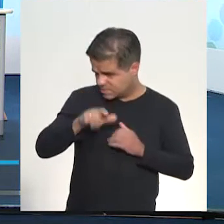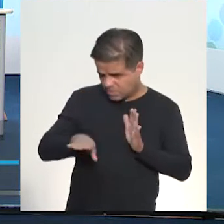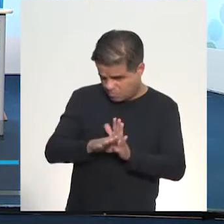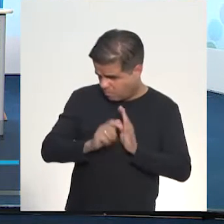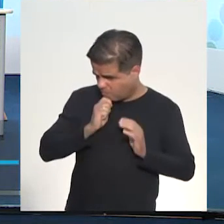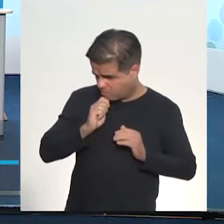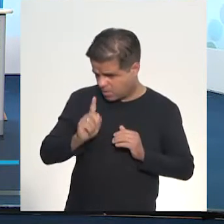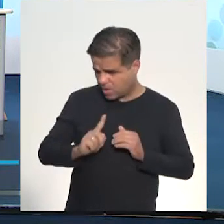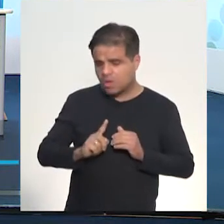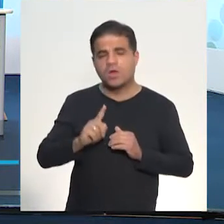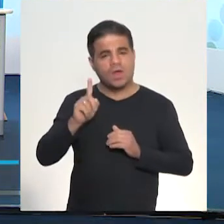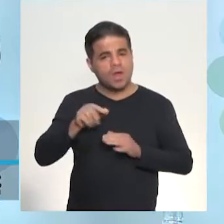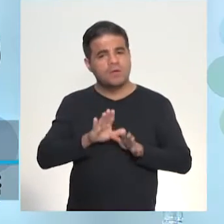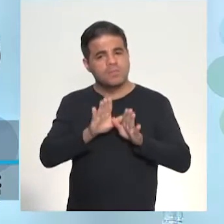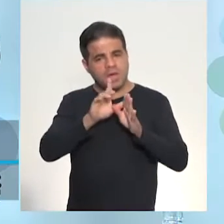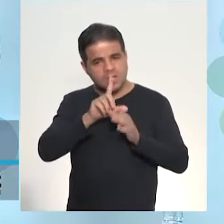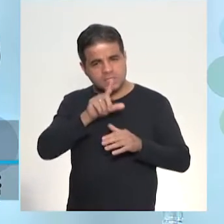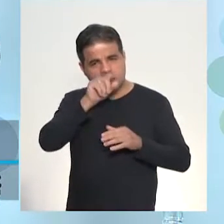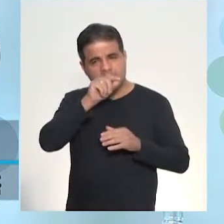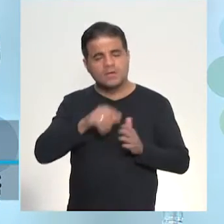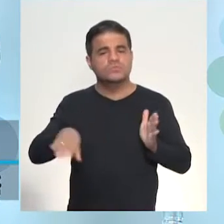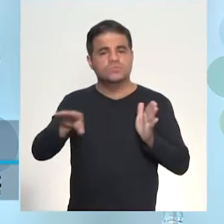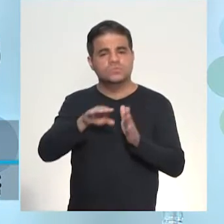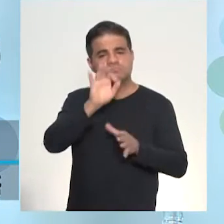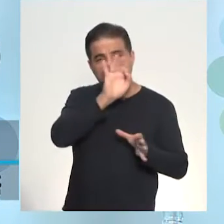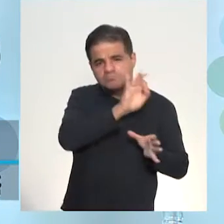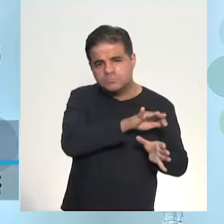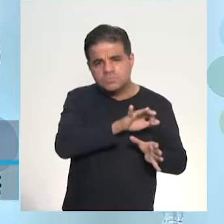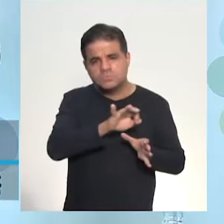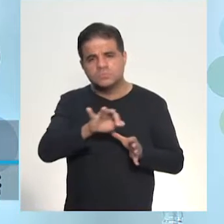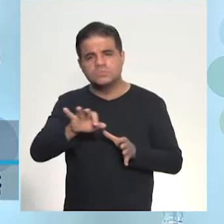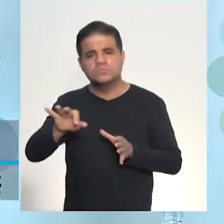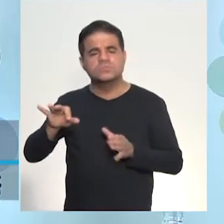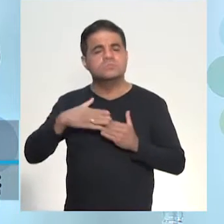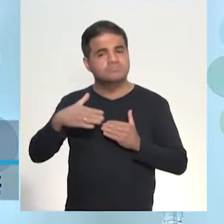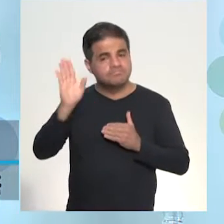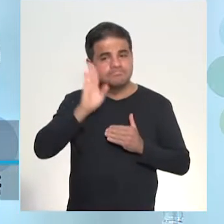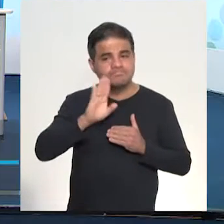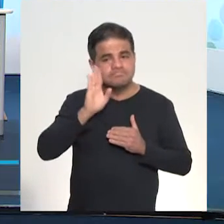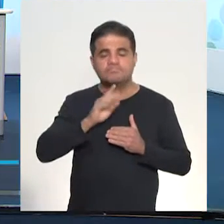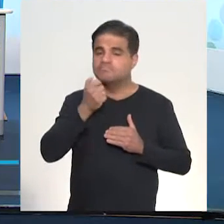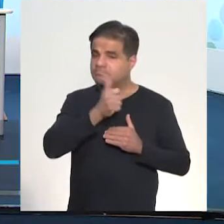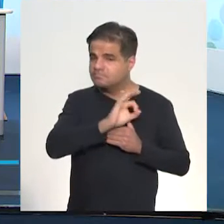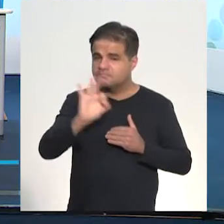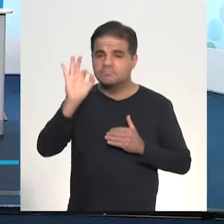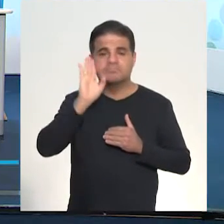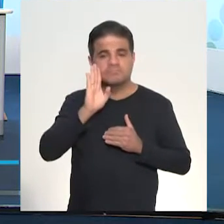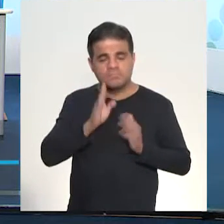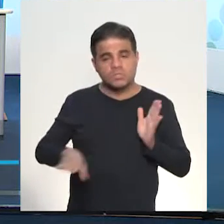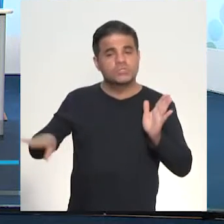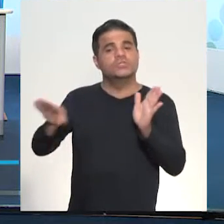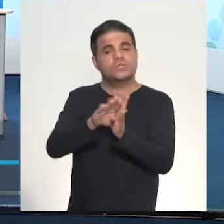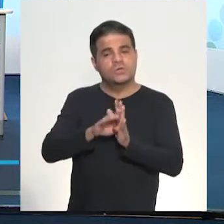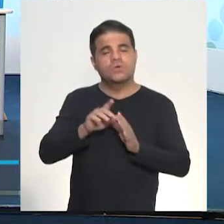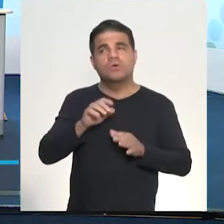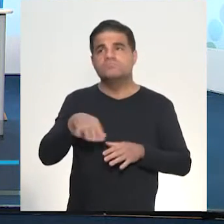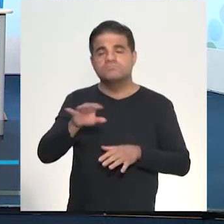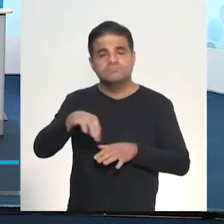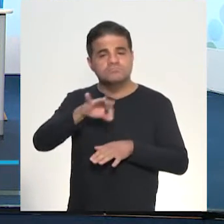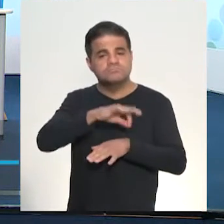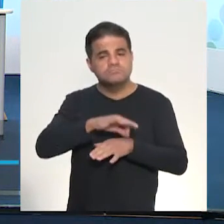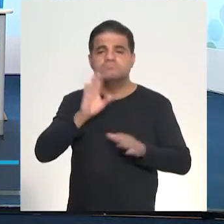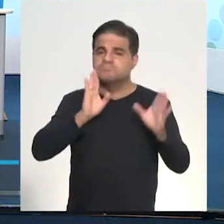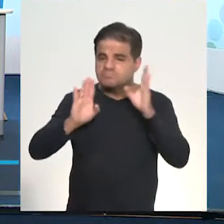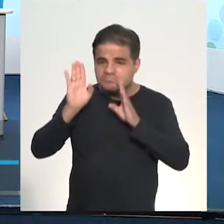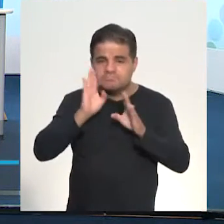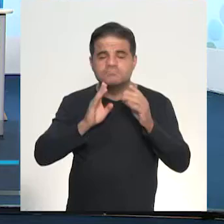ó. Os pássaros e morcegos jogando sementes. Achei interessante, Opa, aí né? que eu tô Colocou os subindo, vou morcegos. descer. Então, chegou agora aqui, insetos e morcegos. Muito Olha